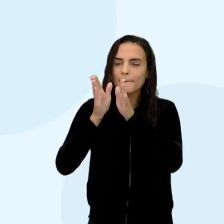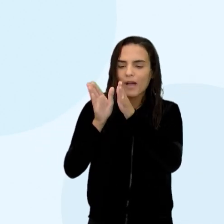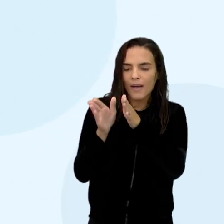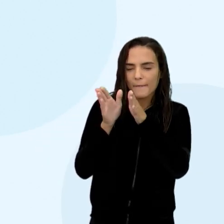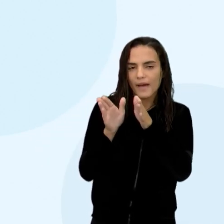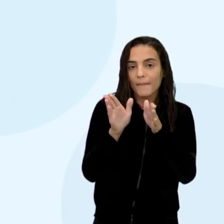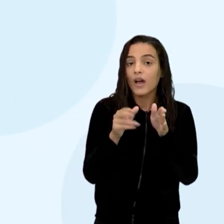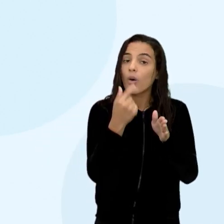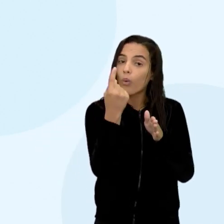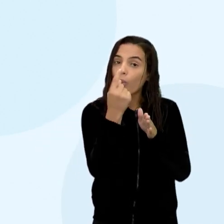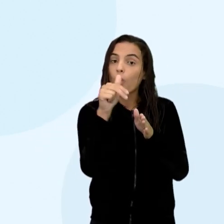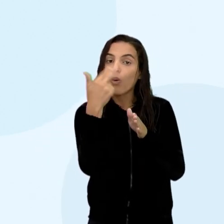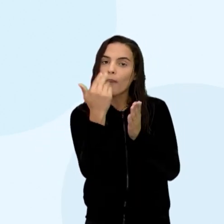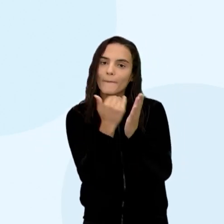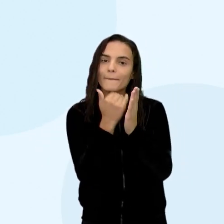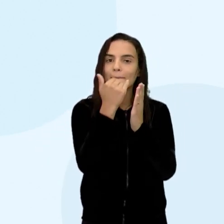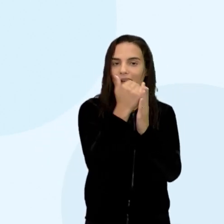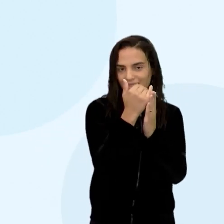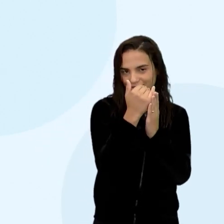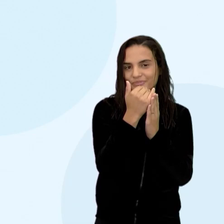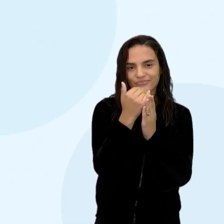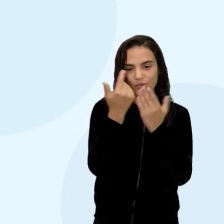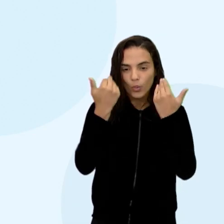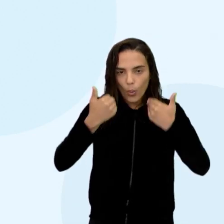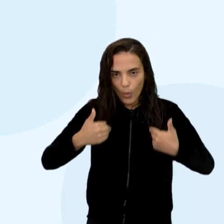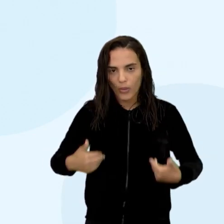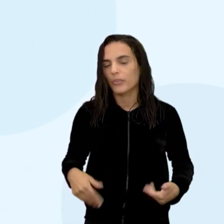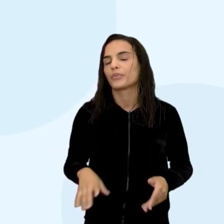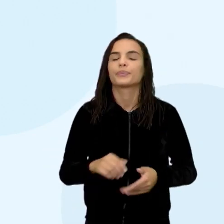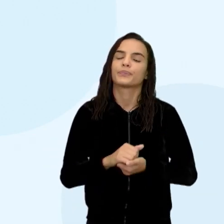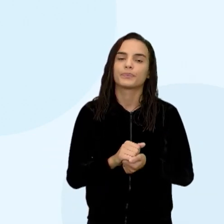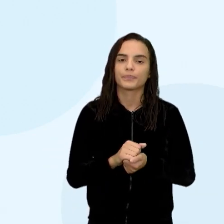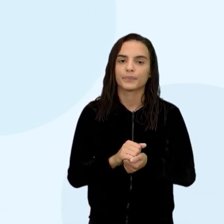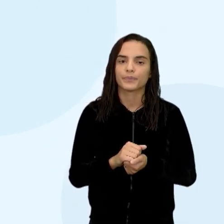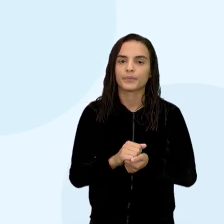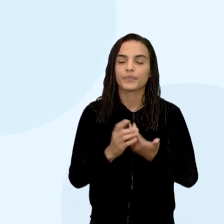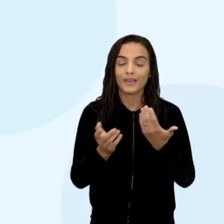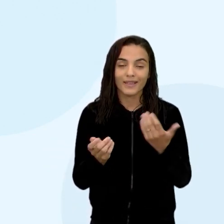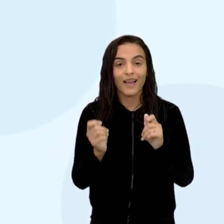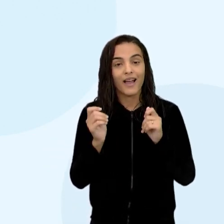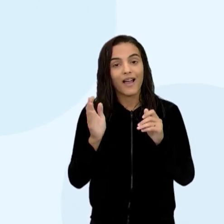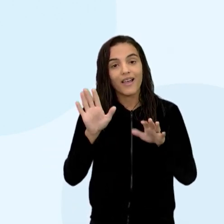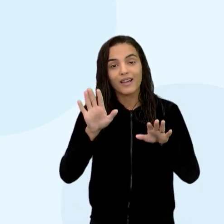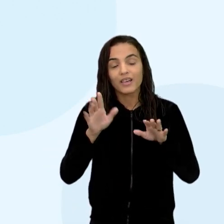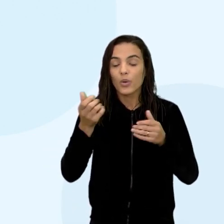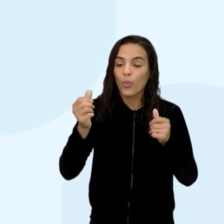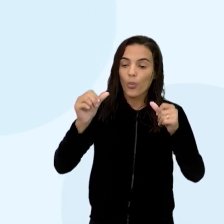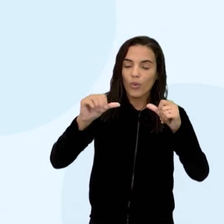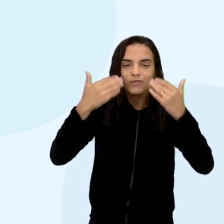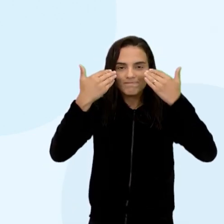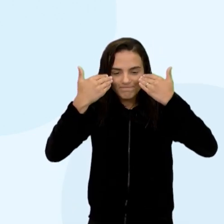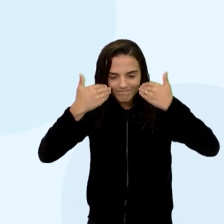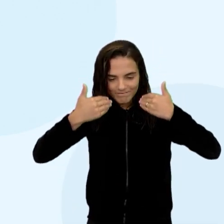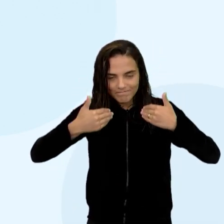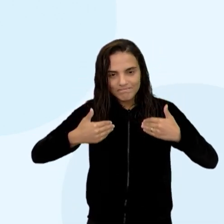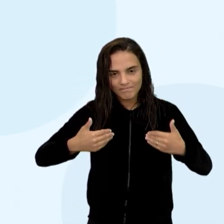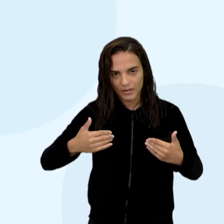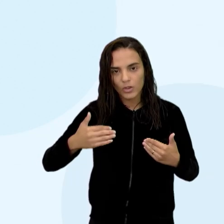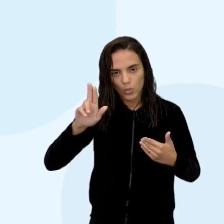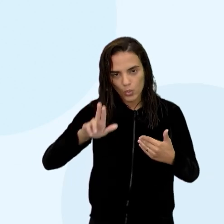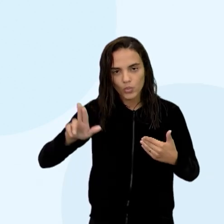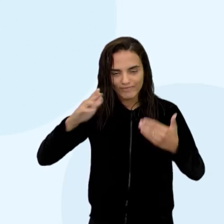de um ou mais segmentos do corpo, tá? Acarretando no comprometimento físico, da função